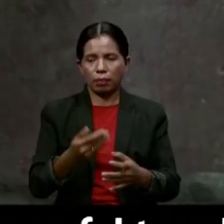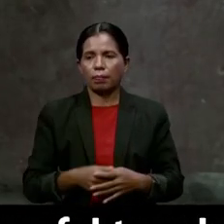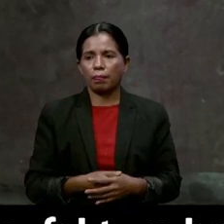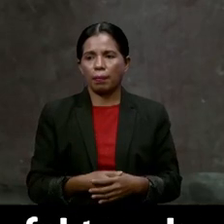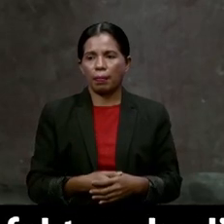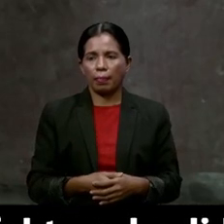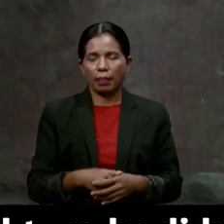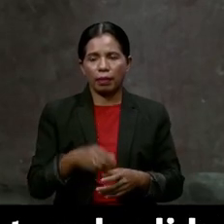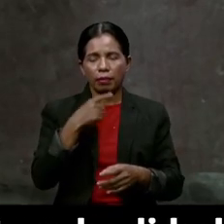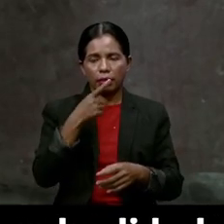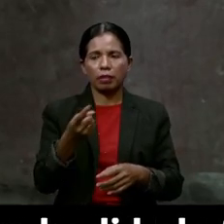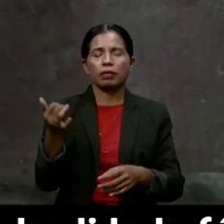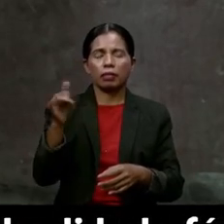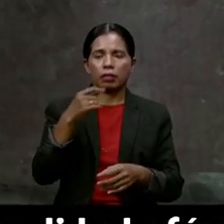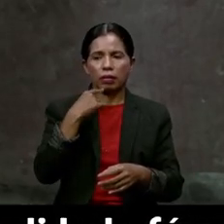Ne sane ri sira